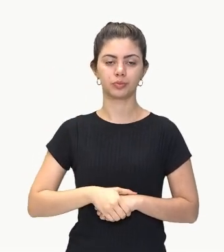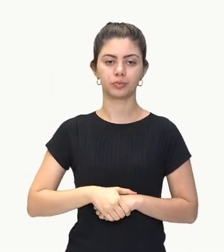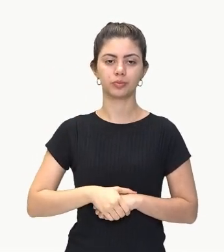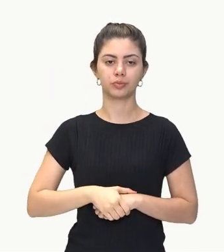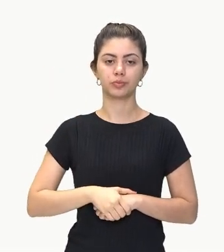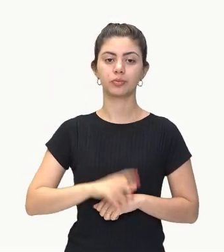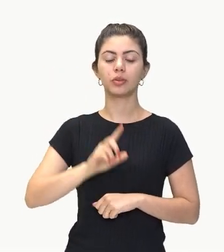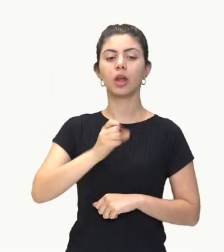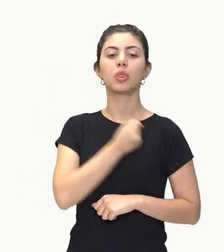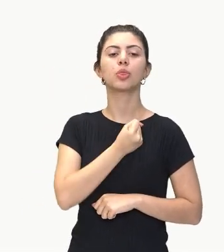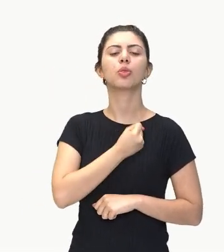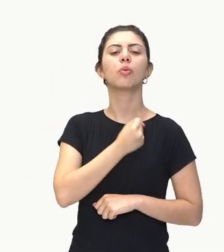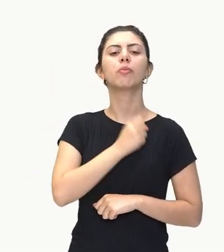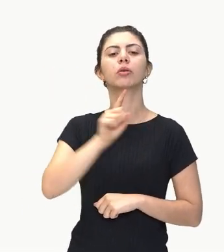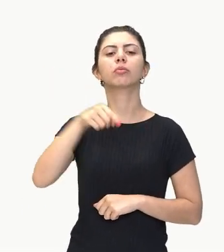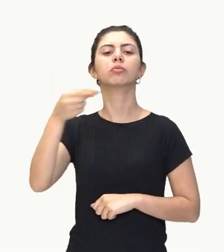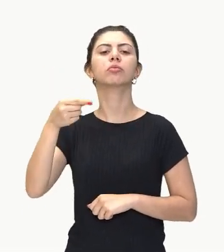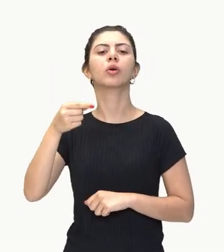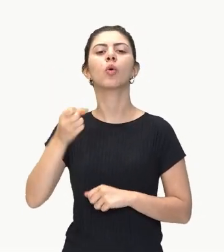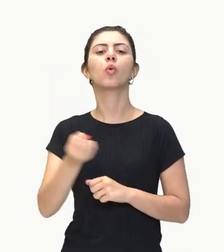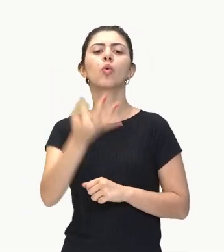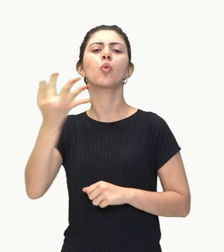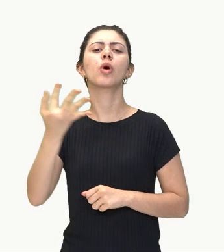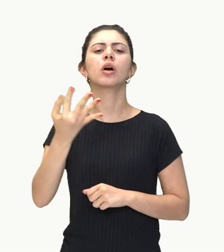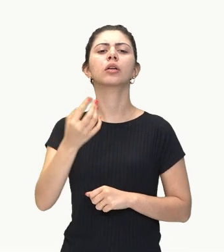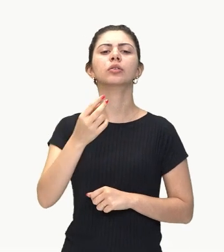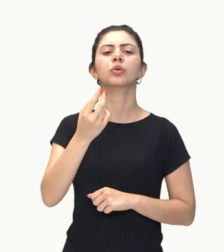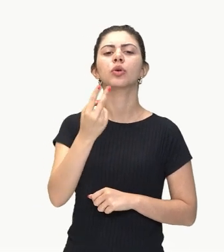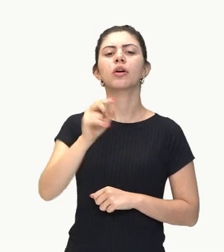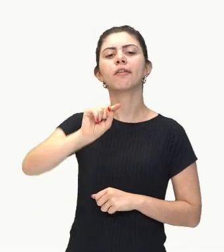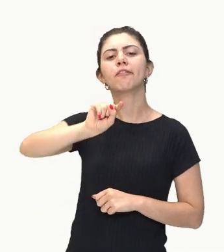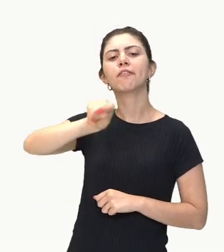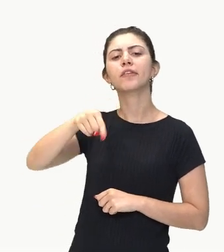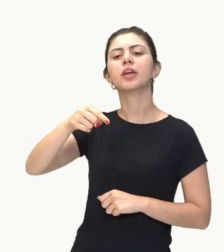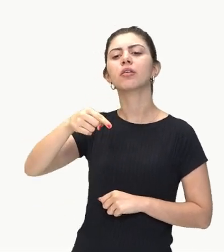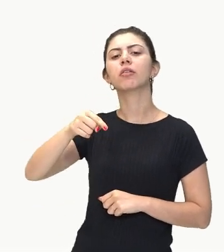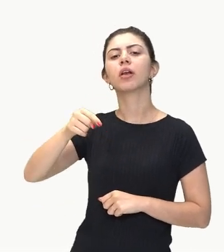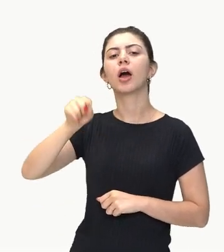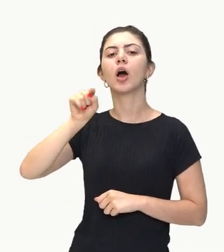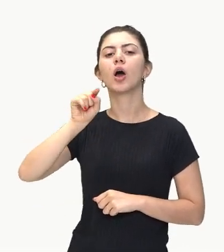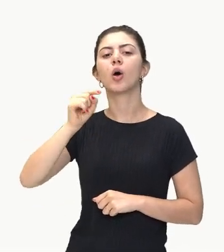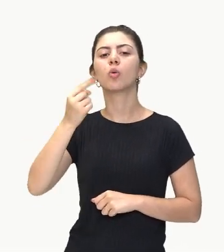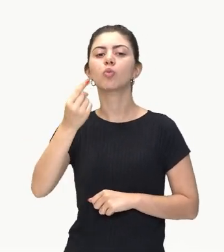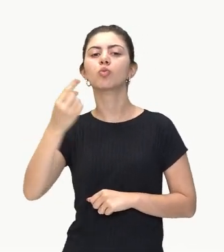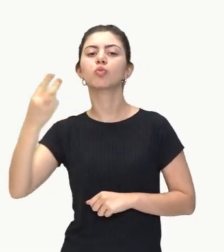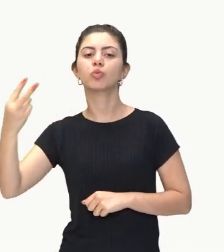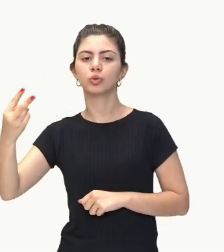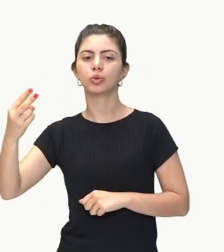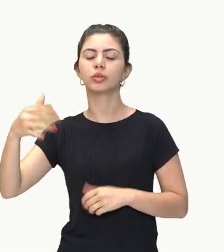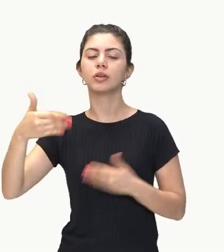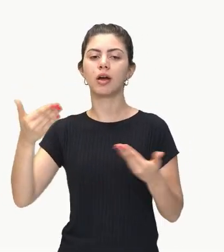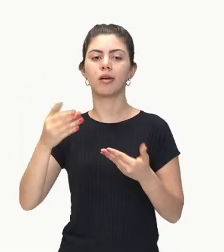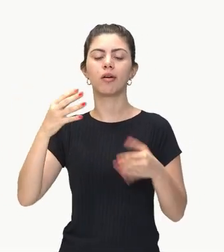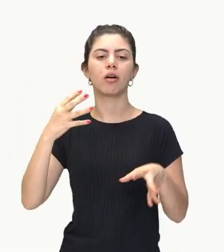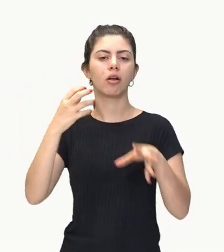nosso outro número, ó, possui duas casas decimais depois da vírgula. Então, a gente